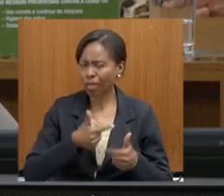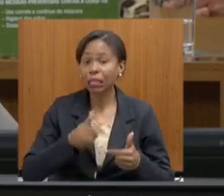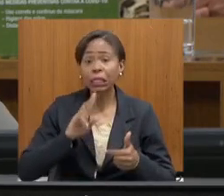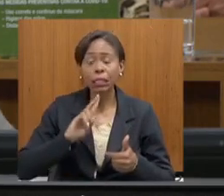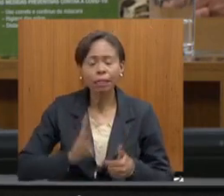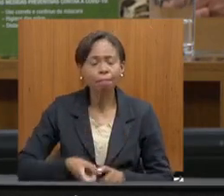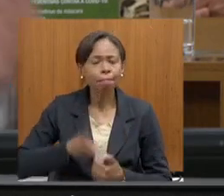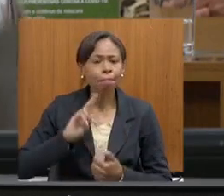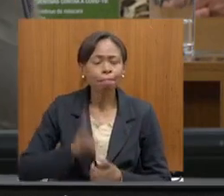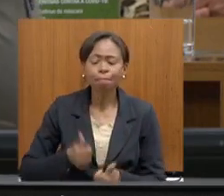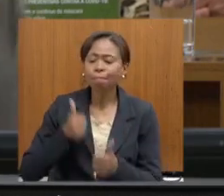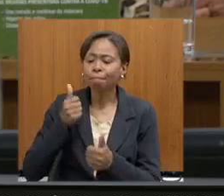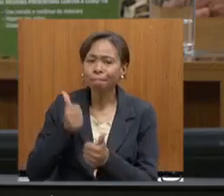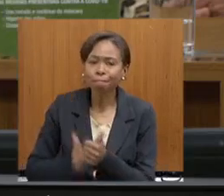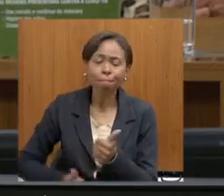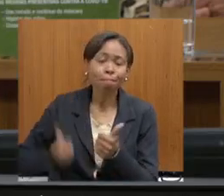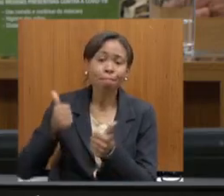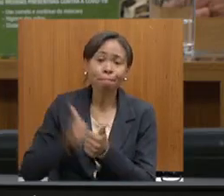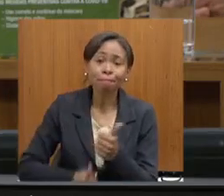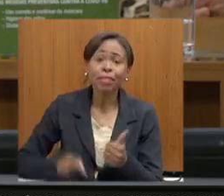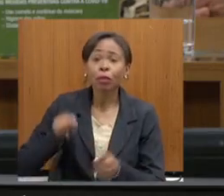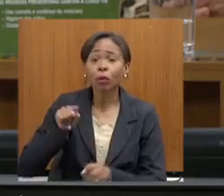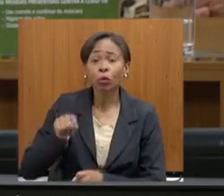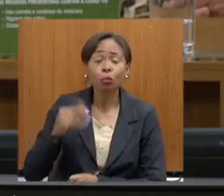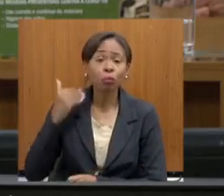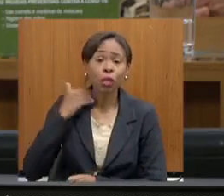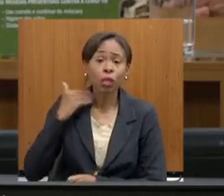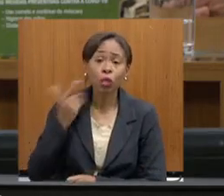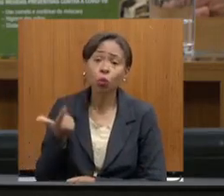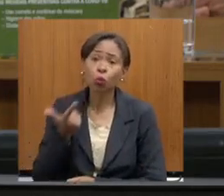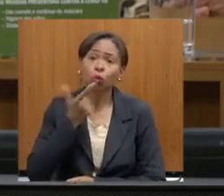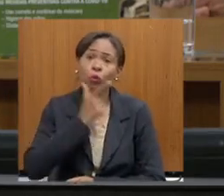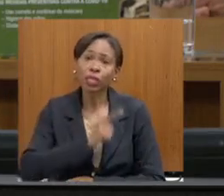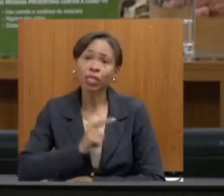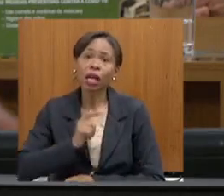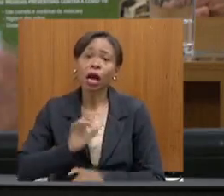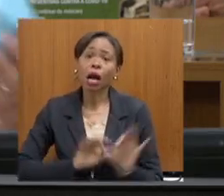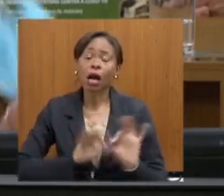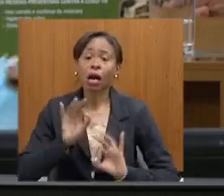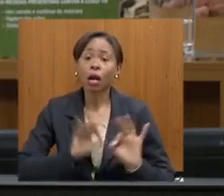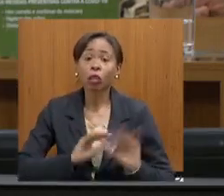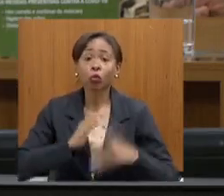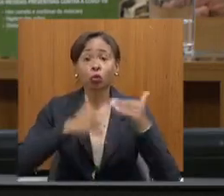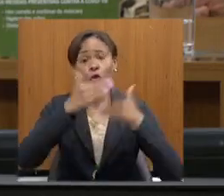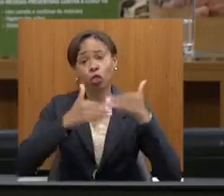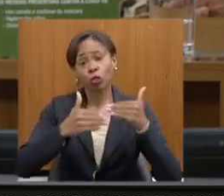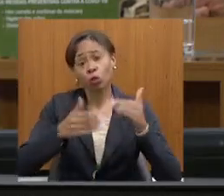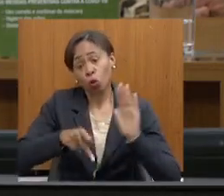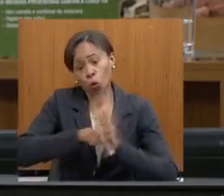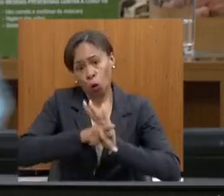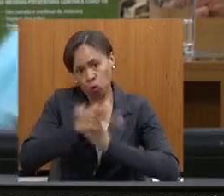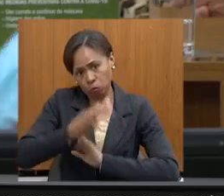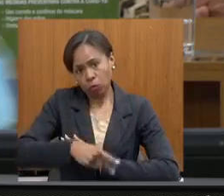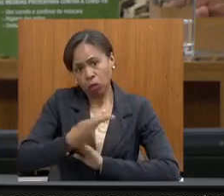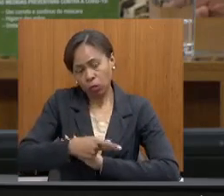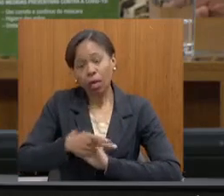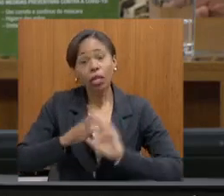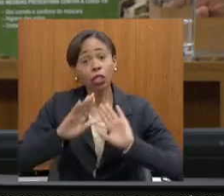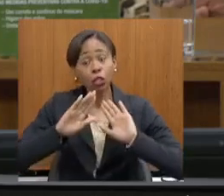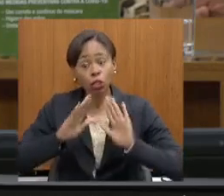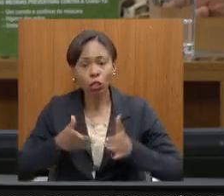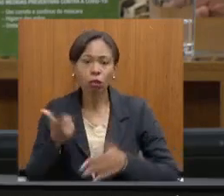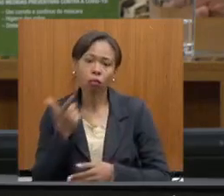menino já tivesse uma linha de crédito voltada para arranjos produtivos locais e nesta gestão encontramos né um ambiente propício